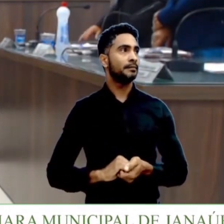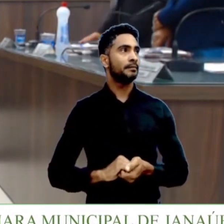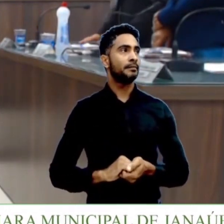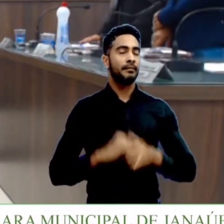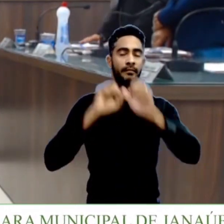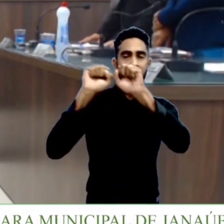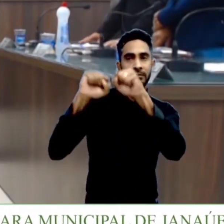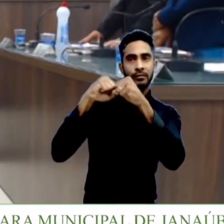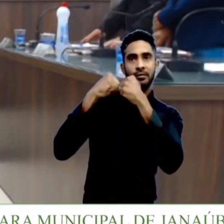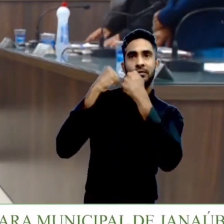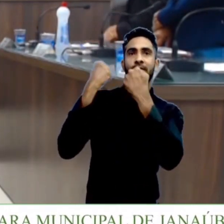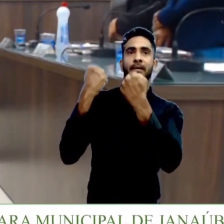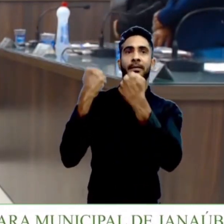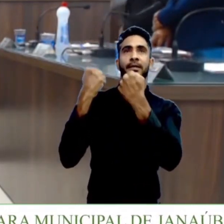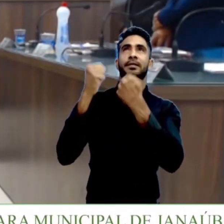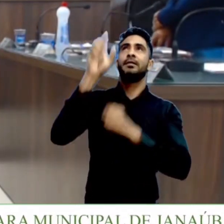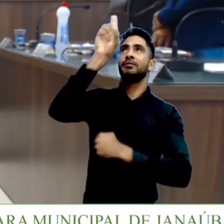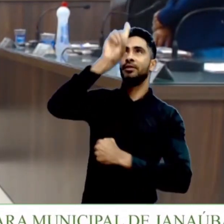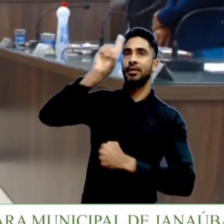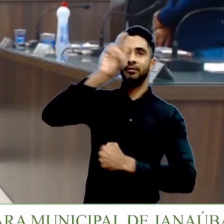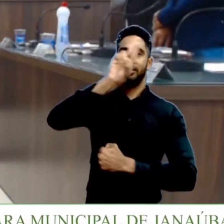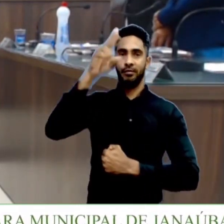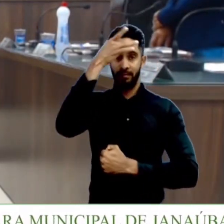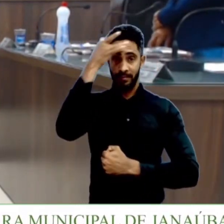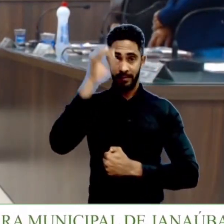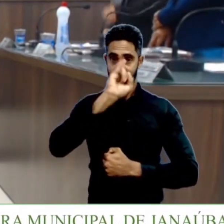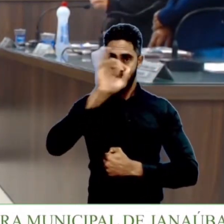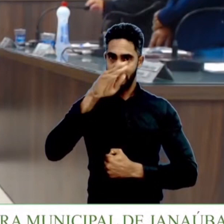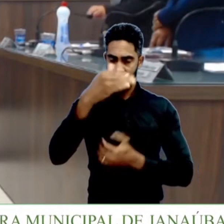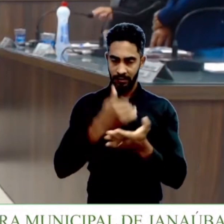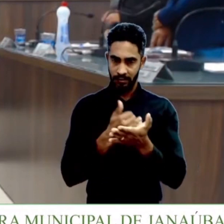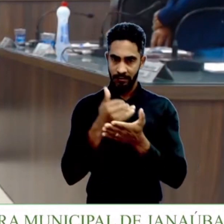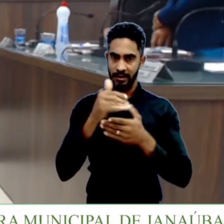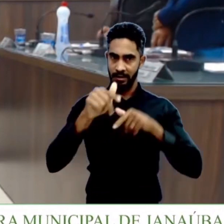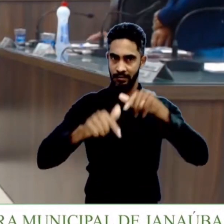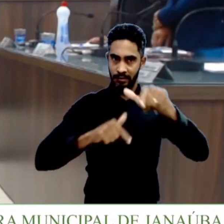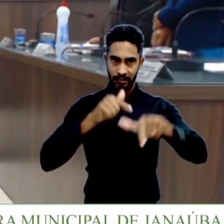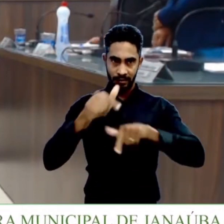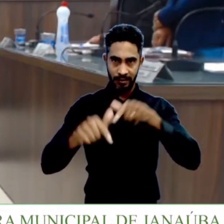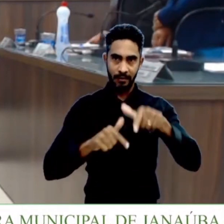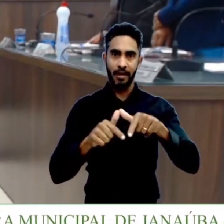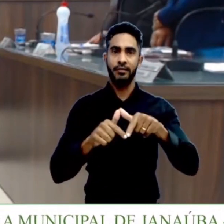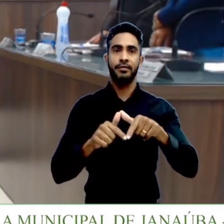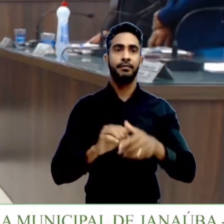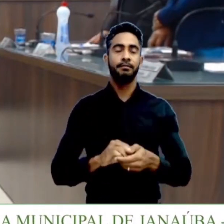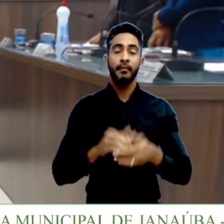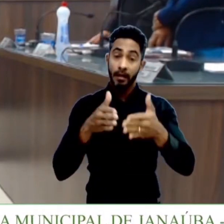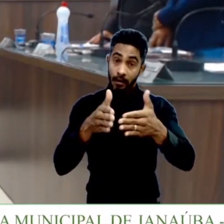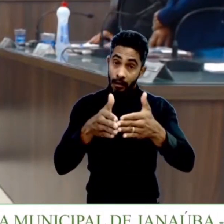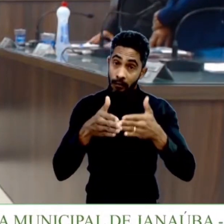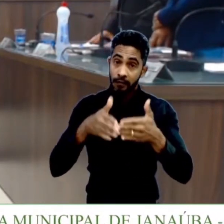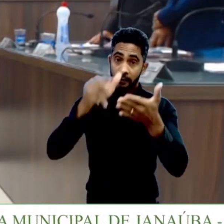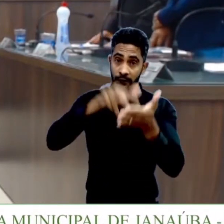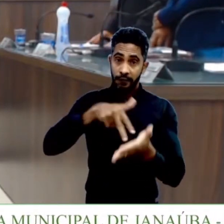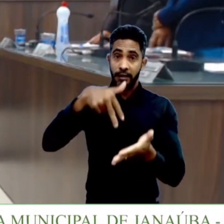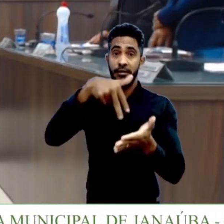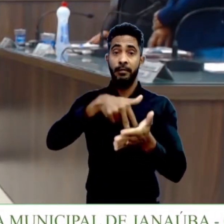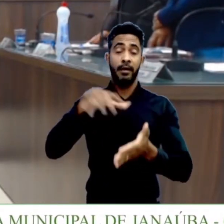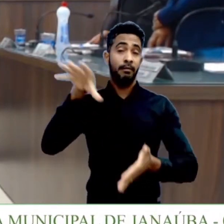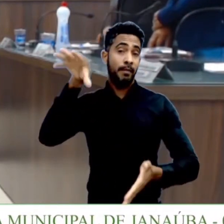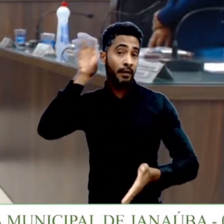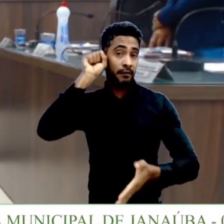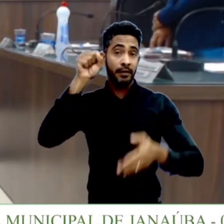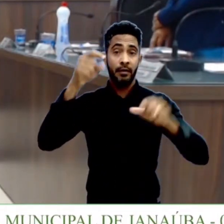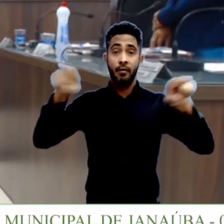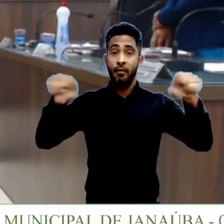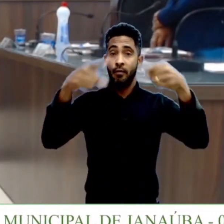Sob a proteção de Deus e em nome do povo janaubense, iniciamos nossos trabalhos. Ainda todos de pé para ouvir o